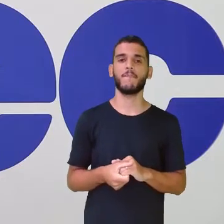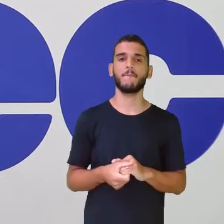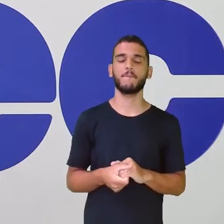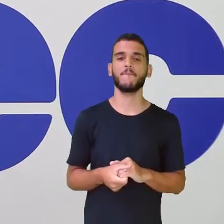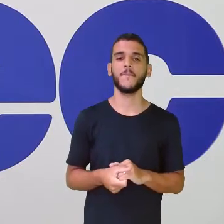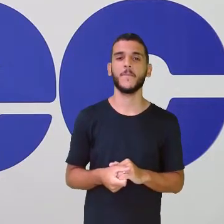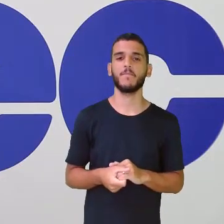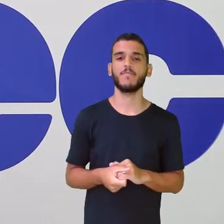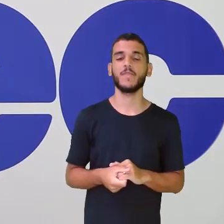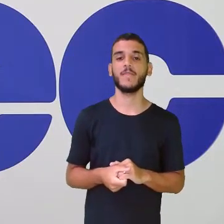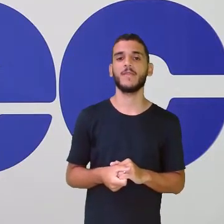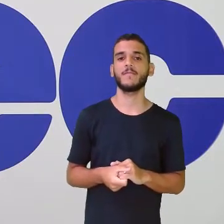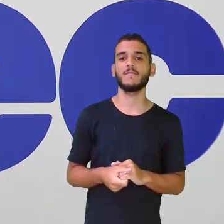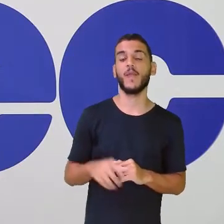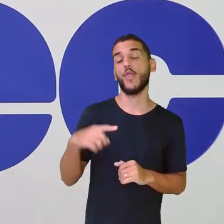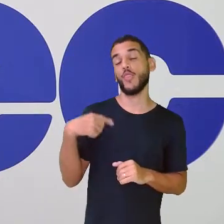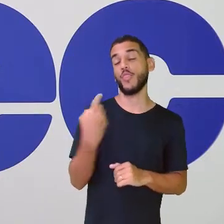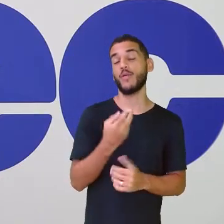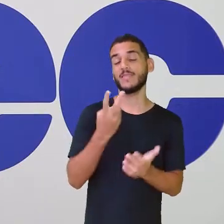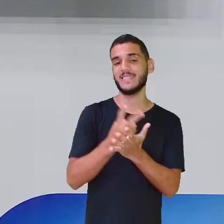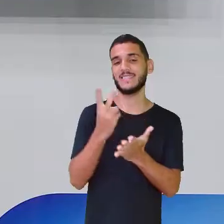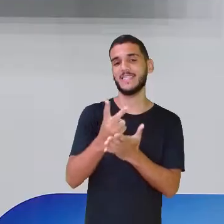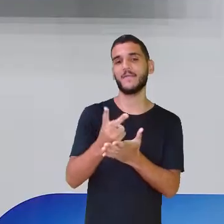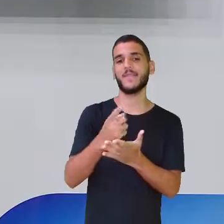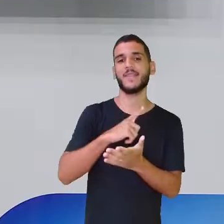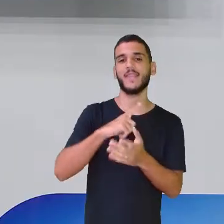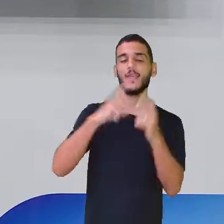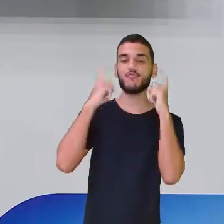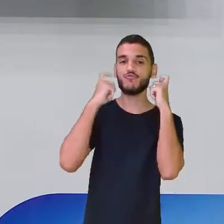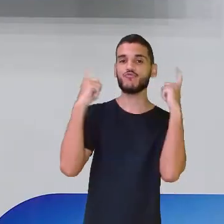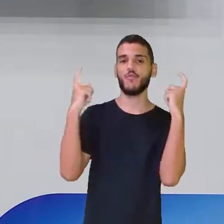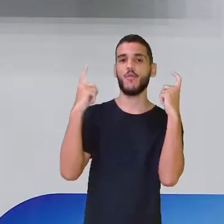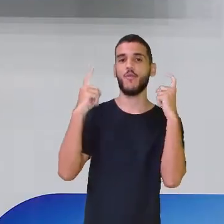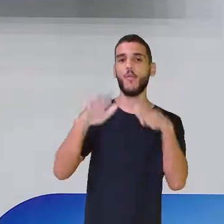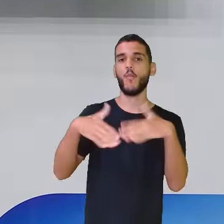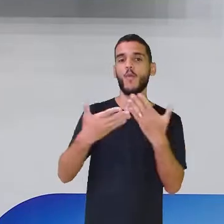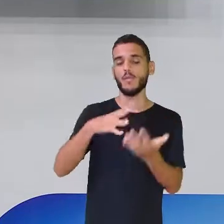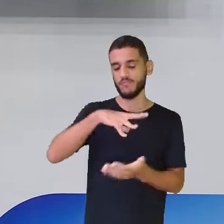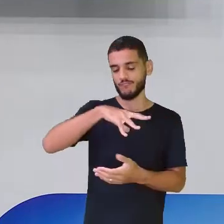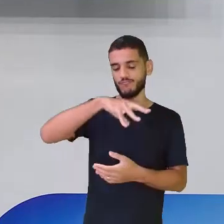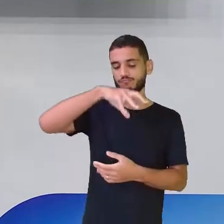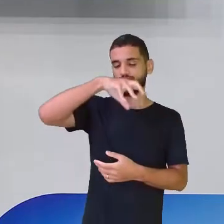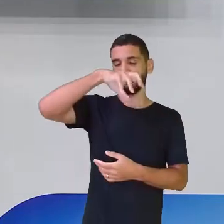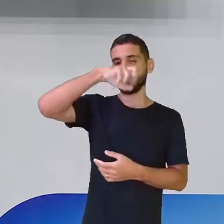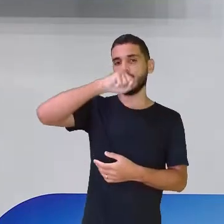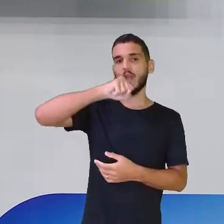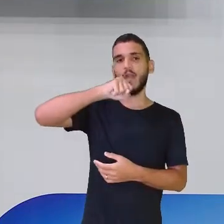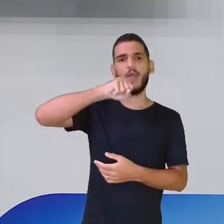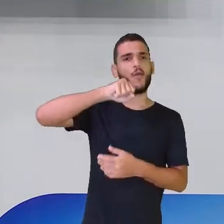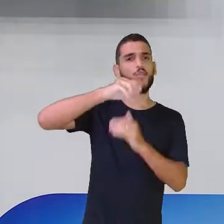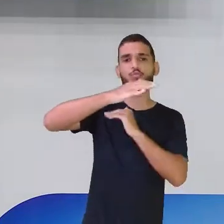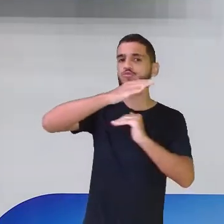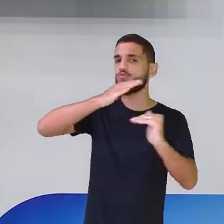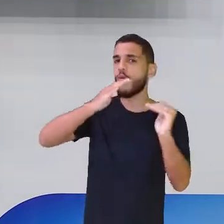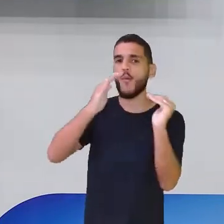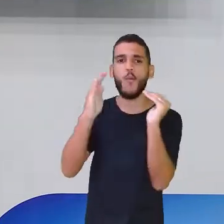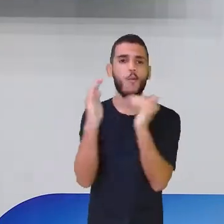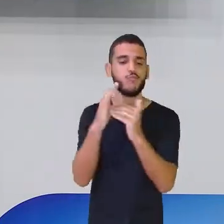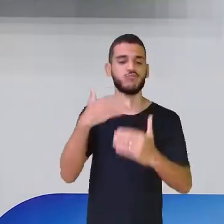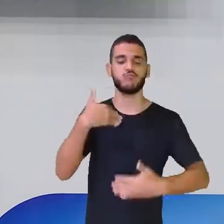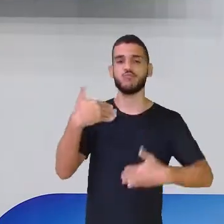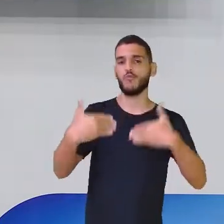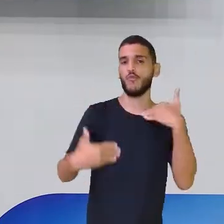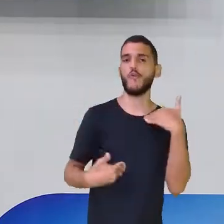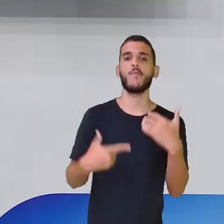som o tempo inteiro ao respirar. Exatamente. Nosso corpo, todos os corpos, né? Produzindo sons, além